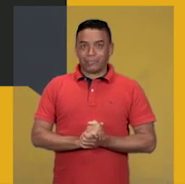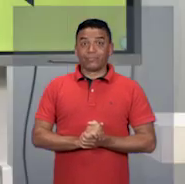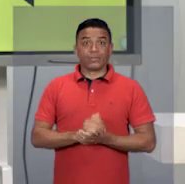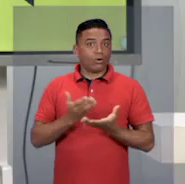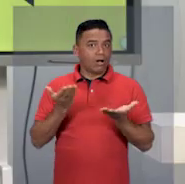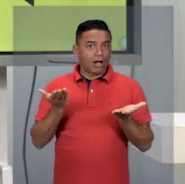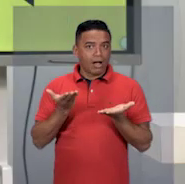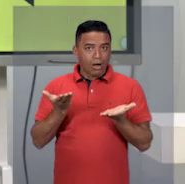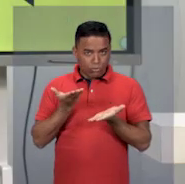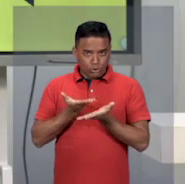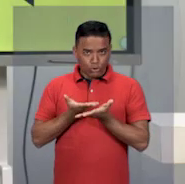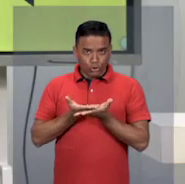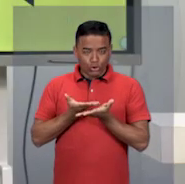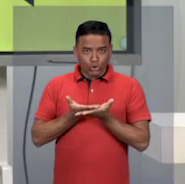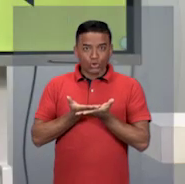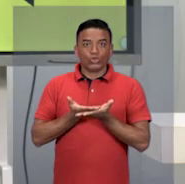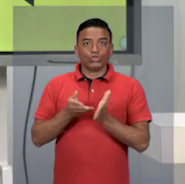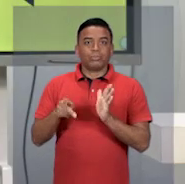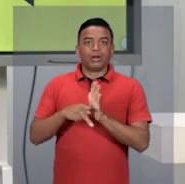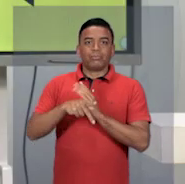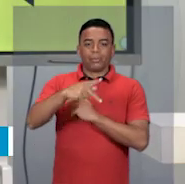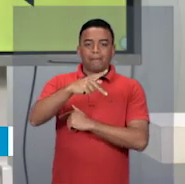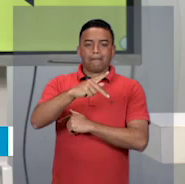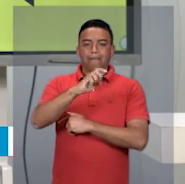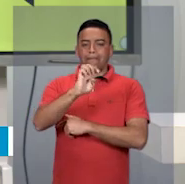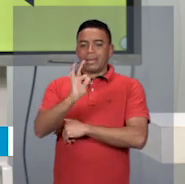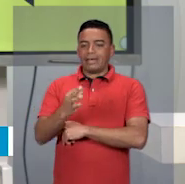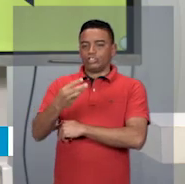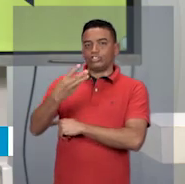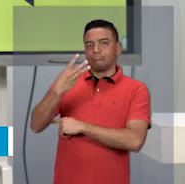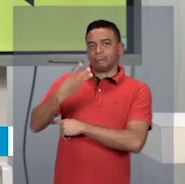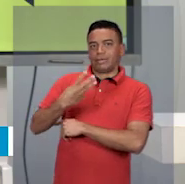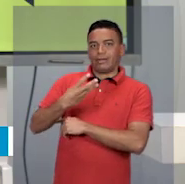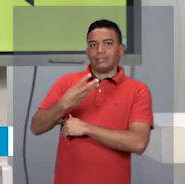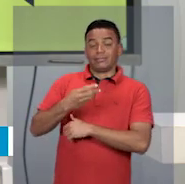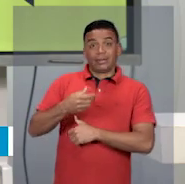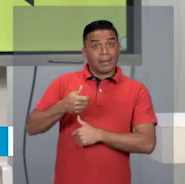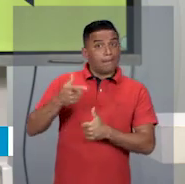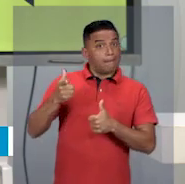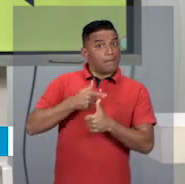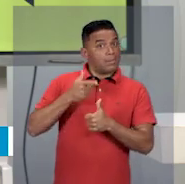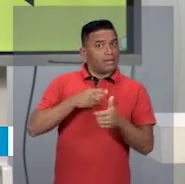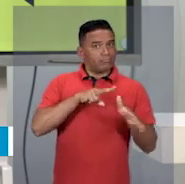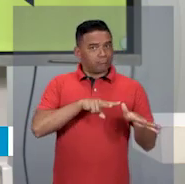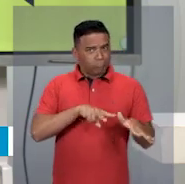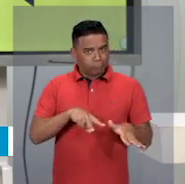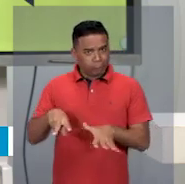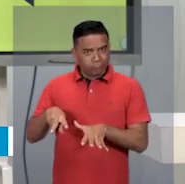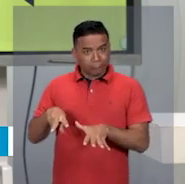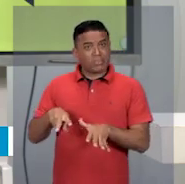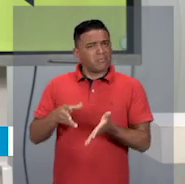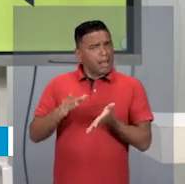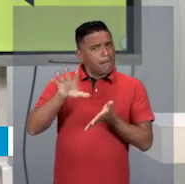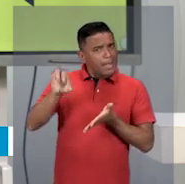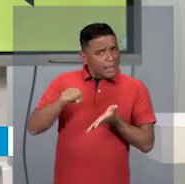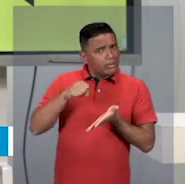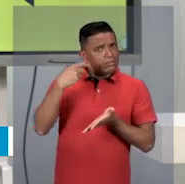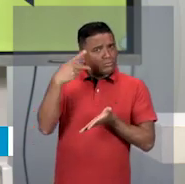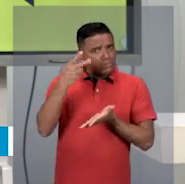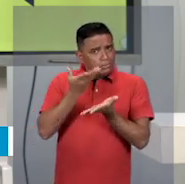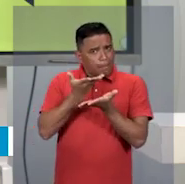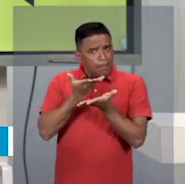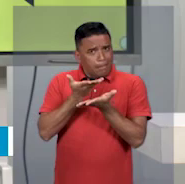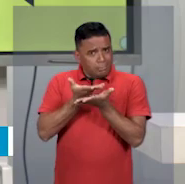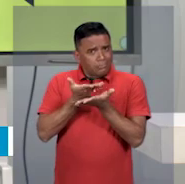Essa aula é a aula do PET 3, primeira semana. Fiquem atentos, abram o PET e vamos fazer